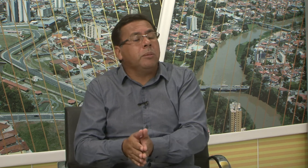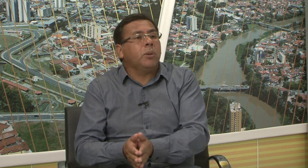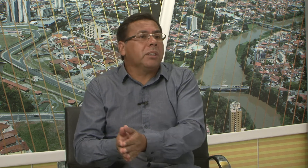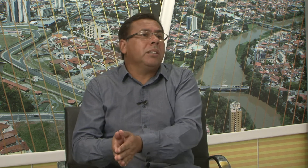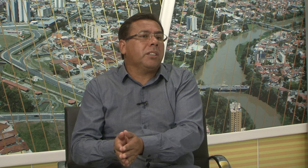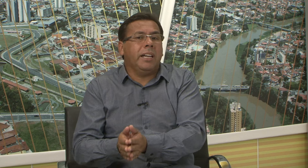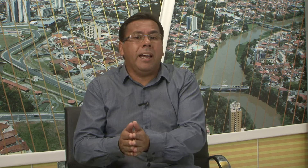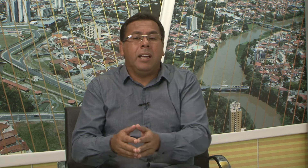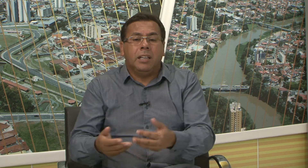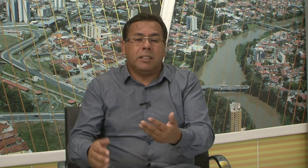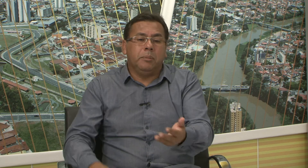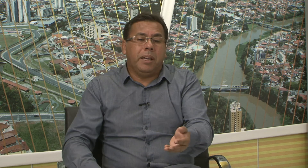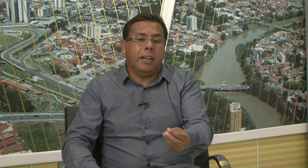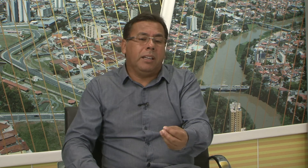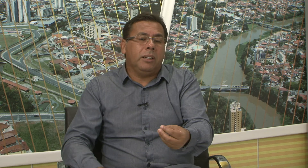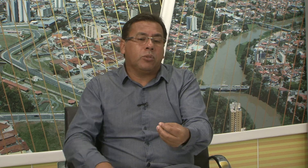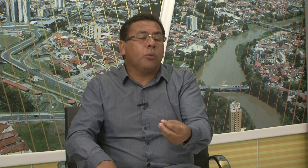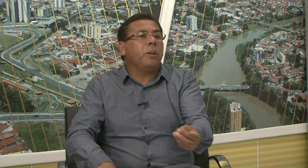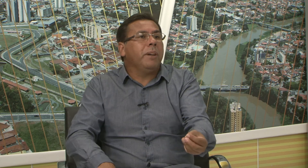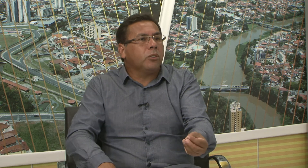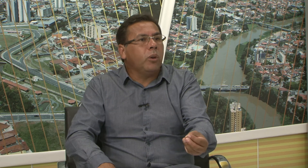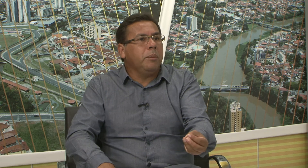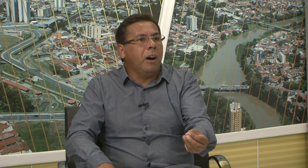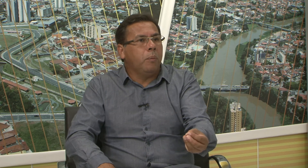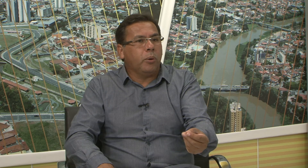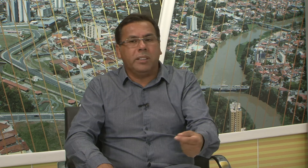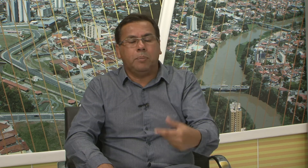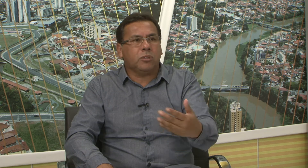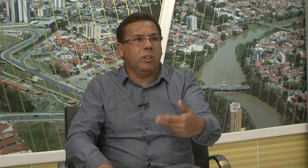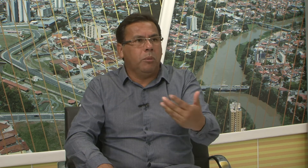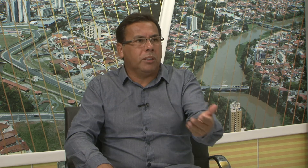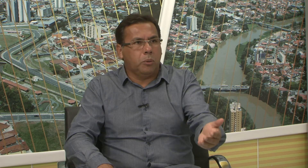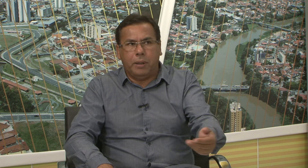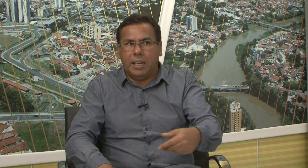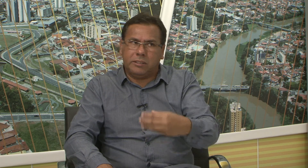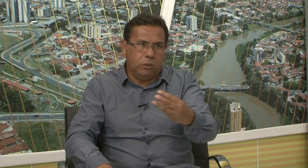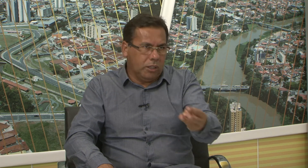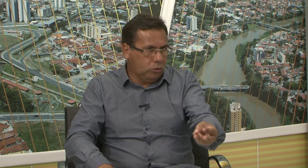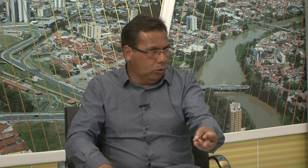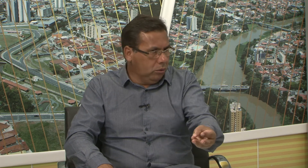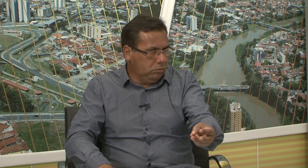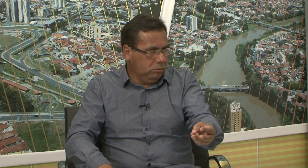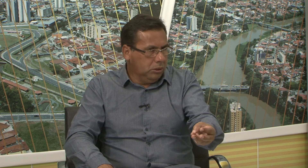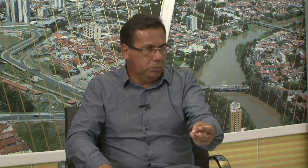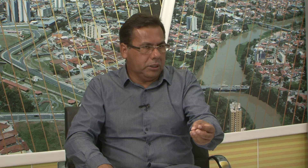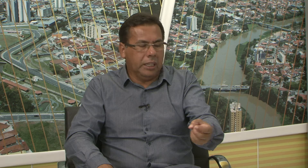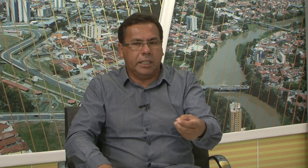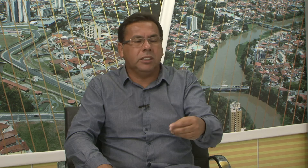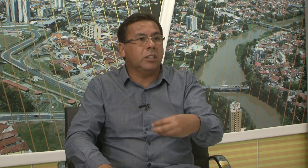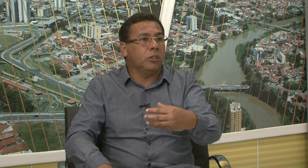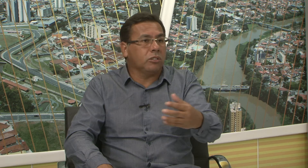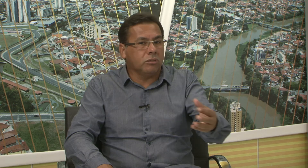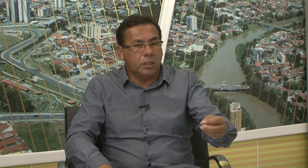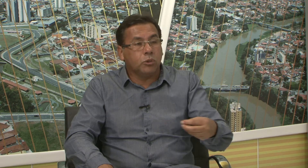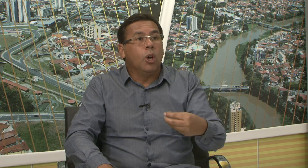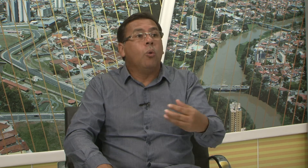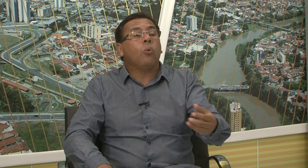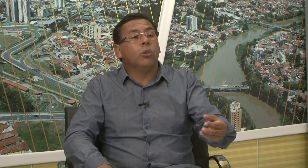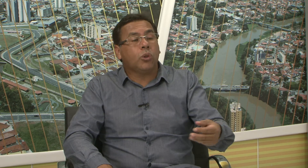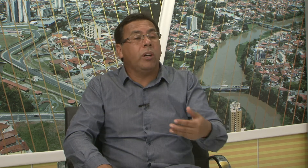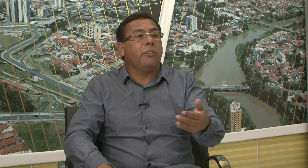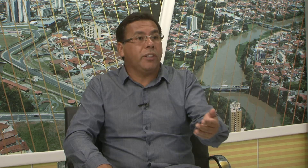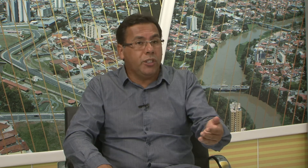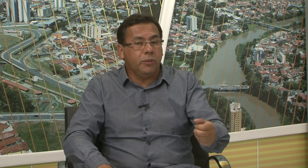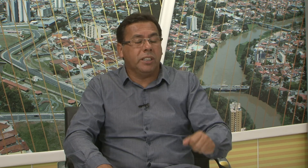não menos importante, que é também ali o sofrimento do animal, porque depois que o animal é atropelado, você não acha o dono, que aqui ainda nós não temos